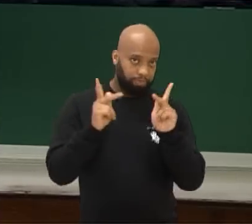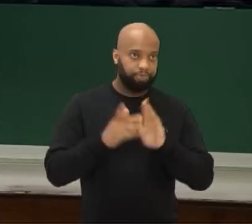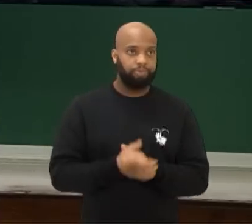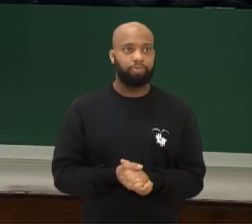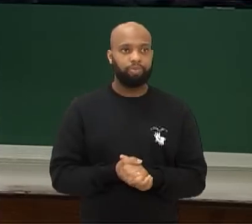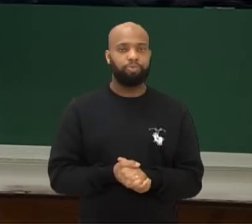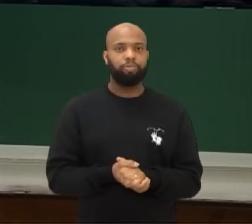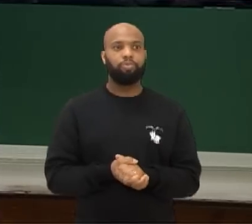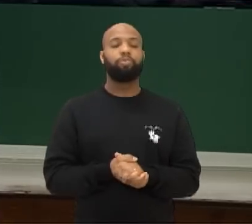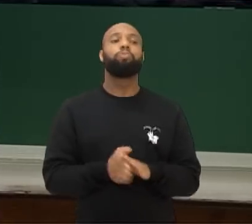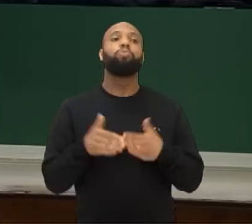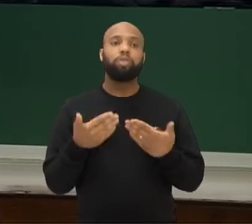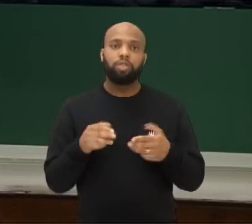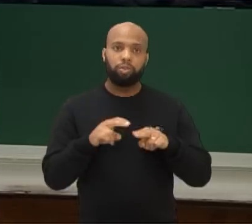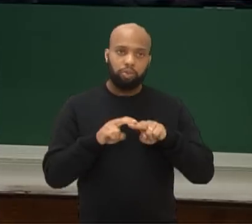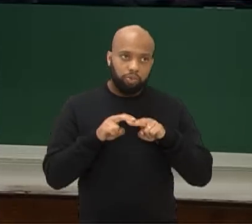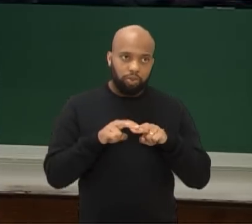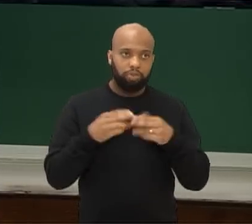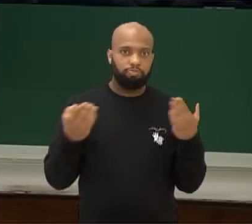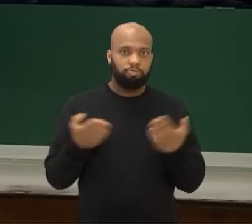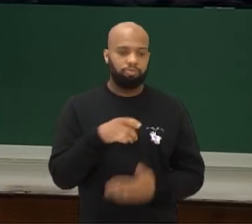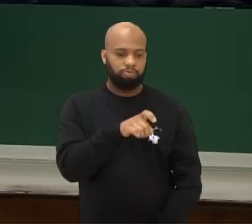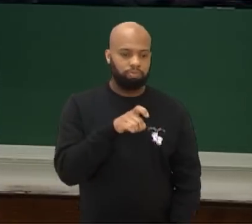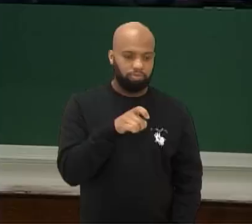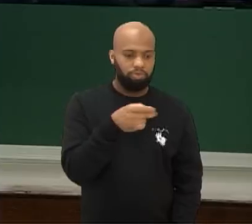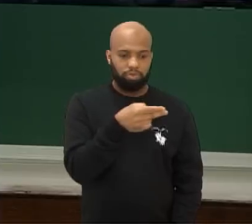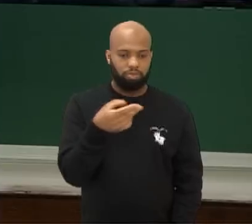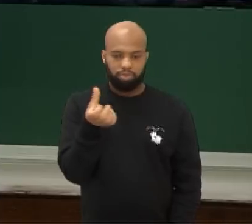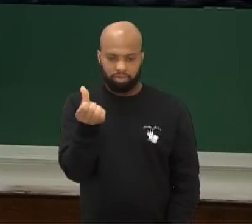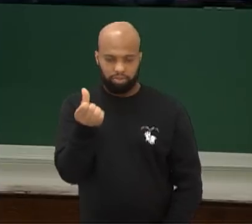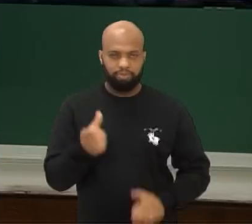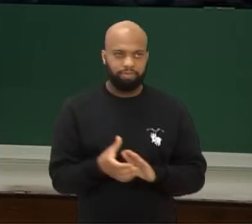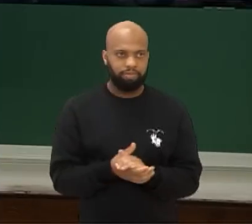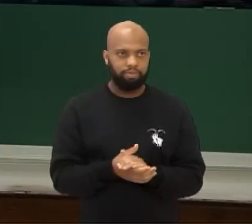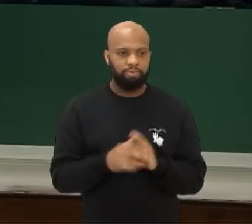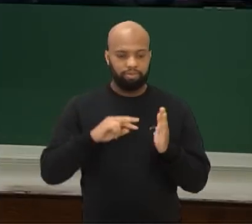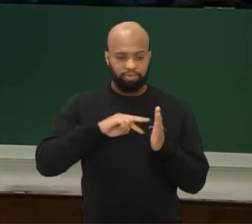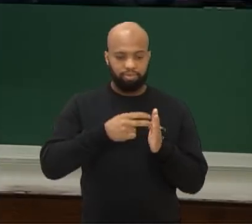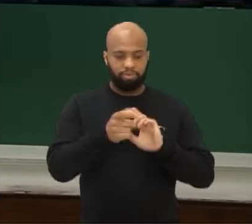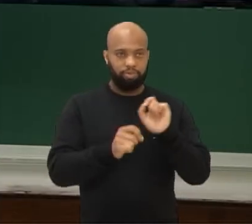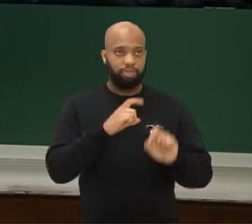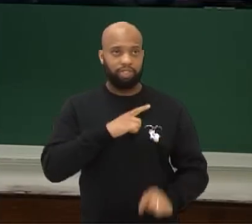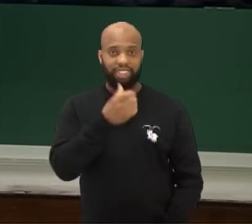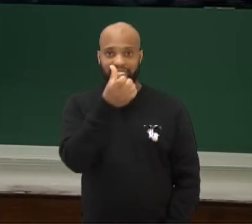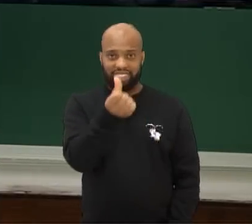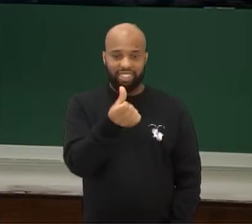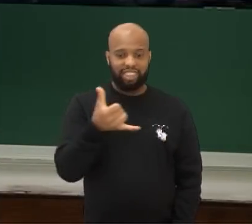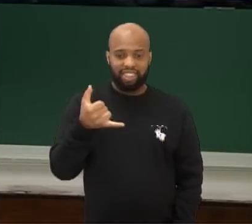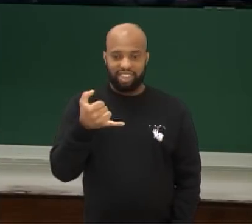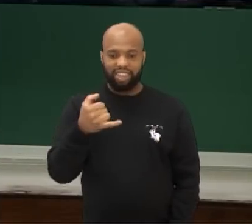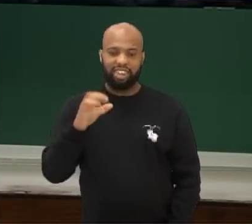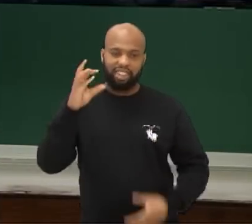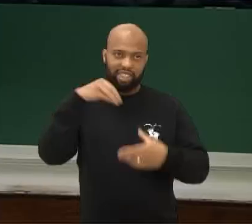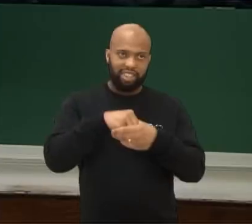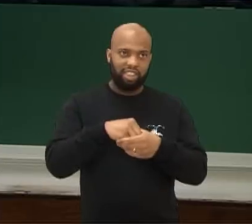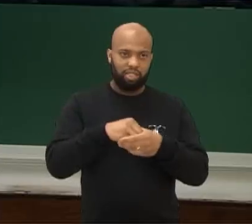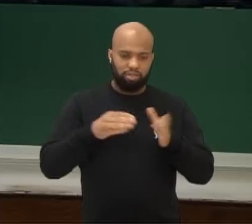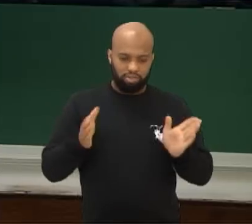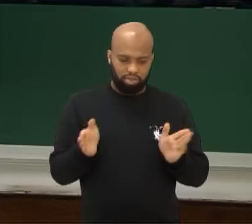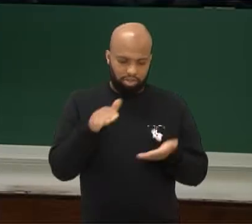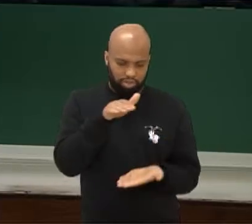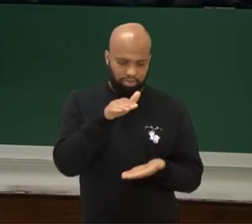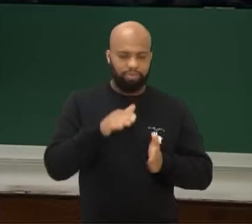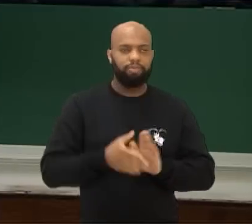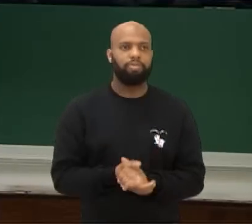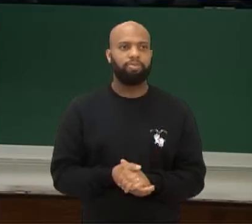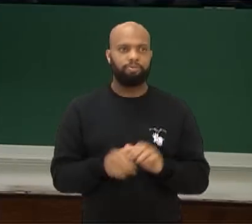ok? Portanto, o nosso x é igual a 6. Significa que eu vou ter 6 canetas dentro de cada